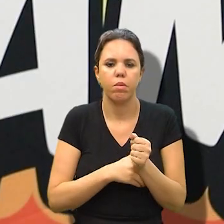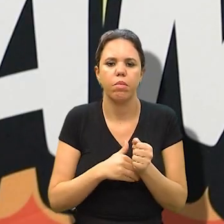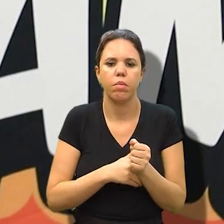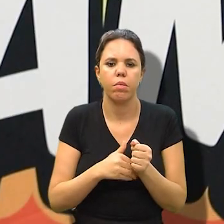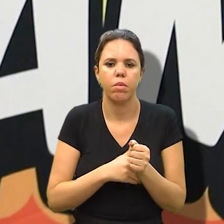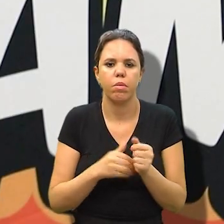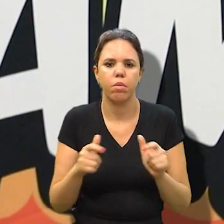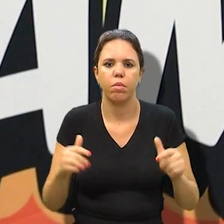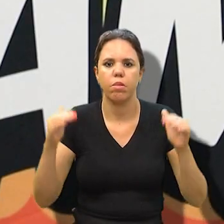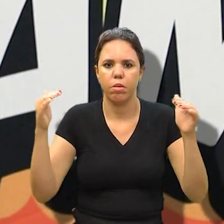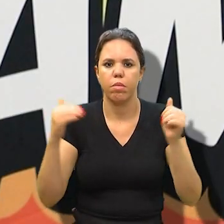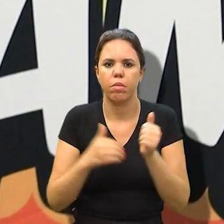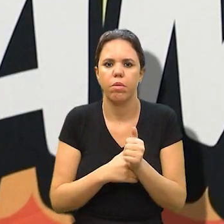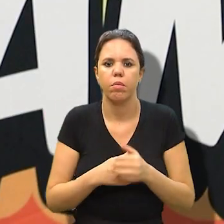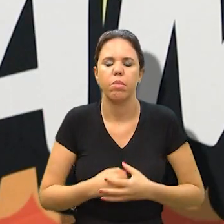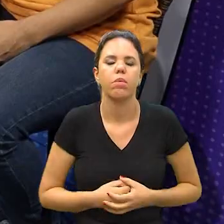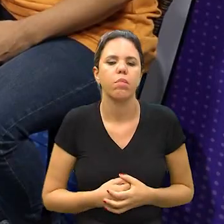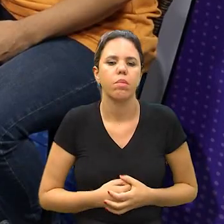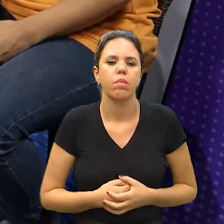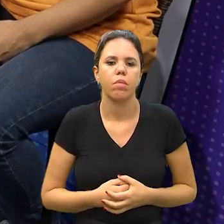pequeno segredo ou um grande segredo?